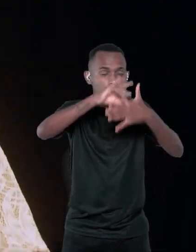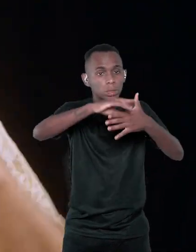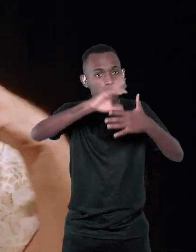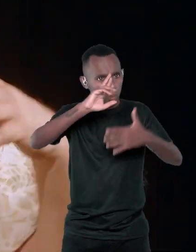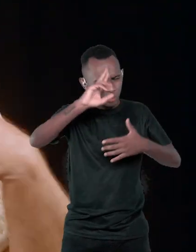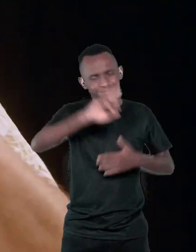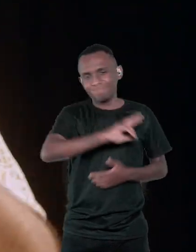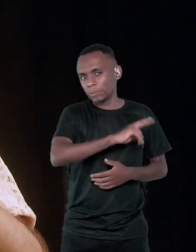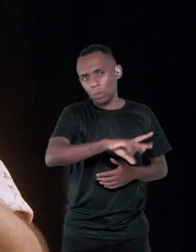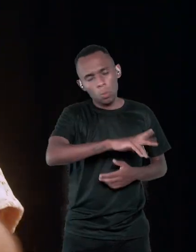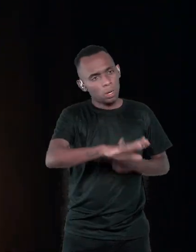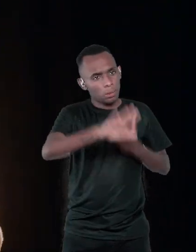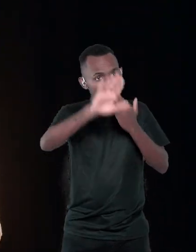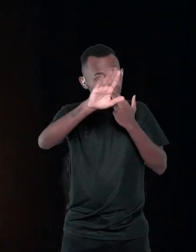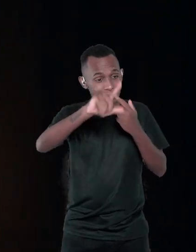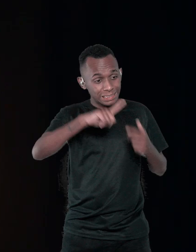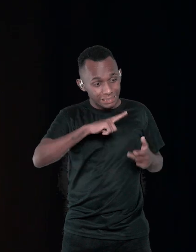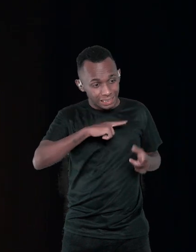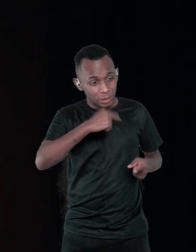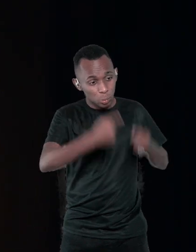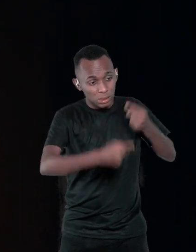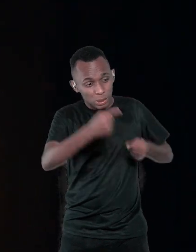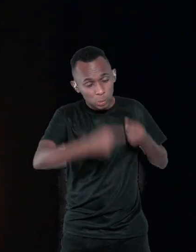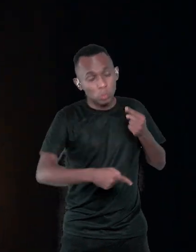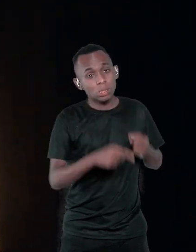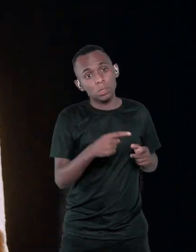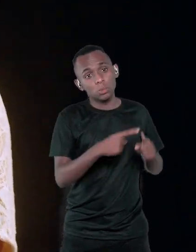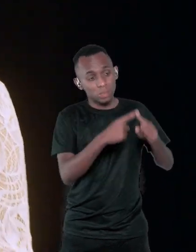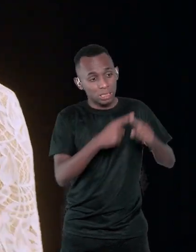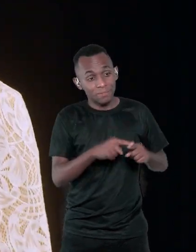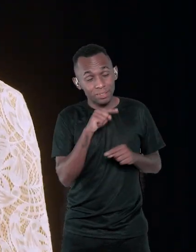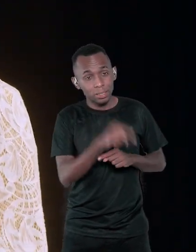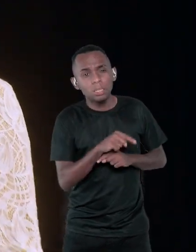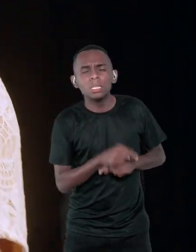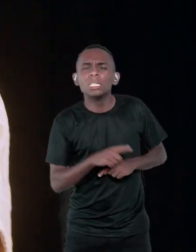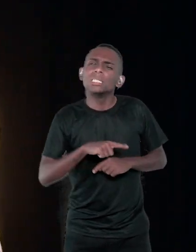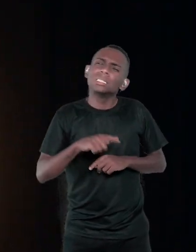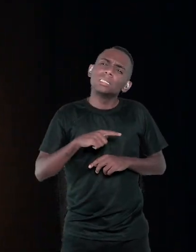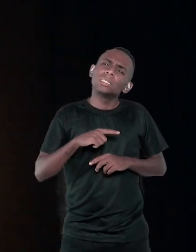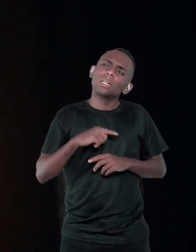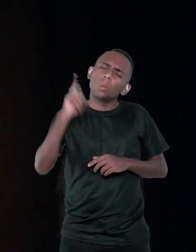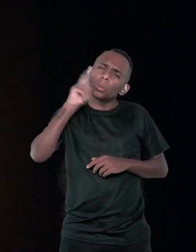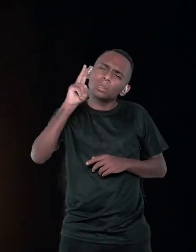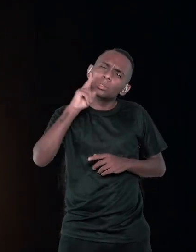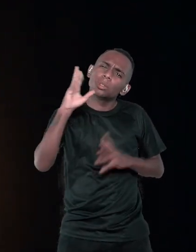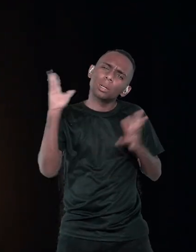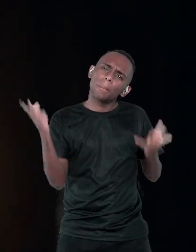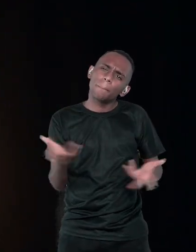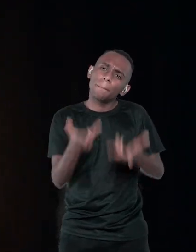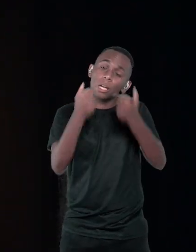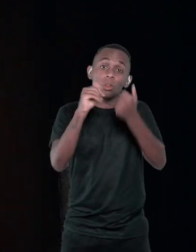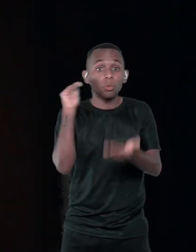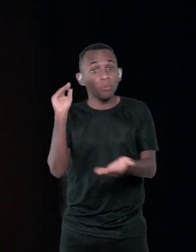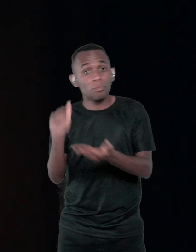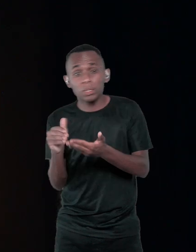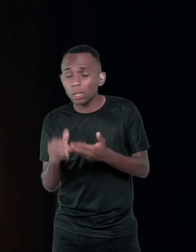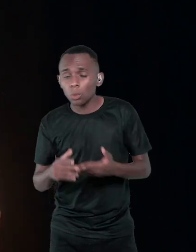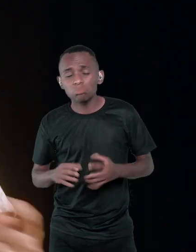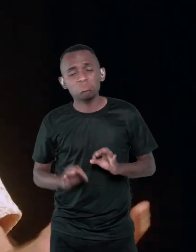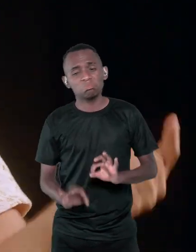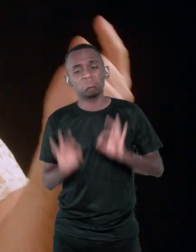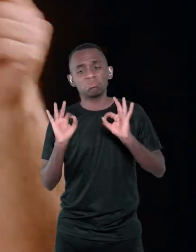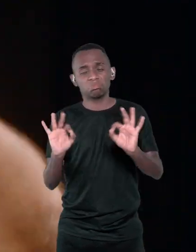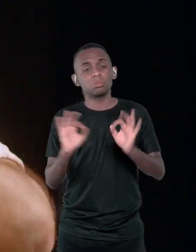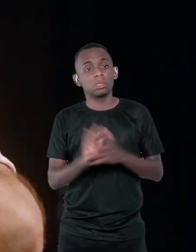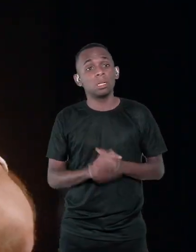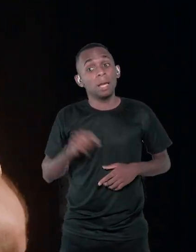era nazista, e você vê um conflito ali, e você vê uma história extremamente interessante, um final lindíssimo. Aqui, totalmente